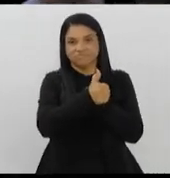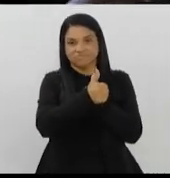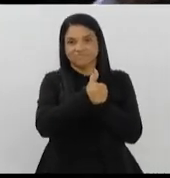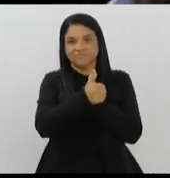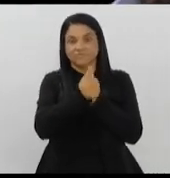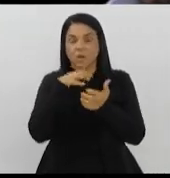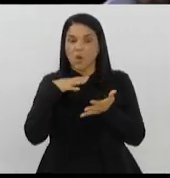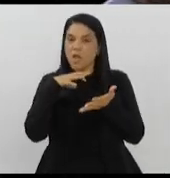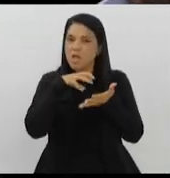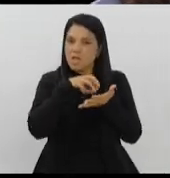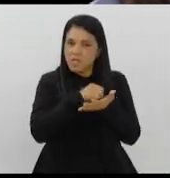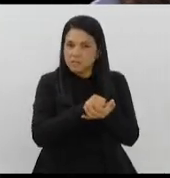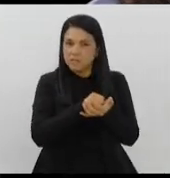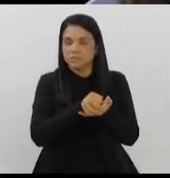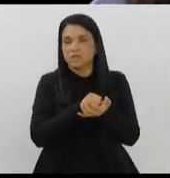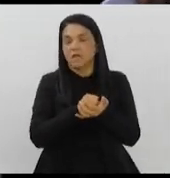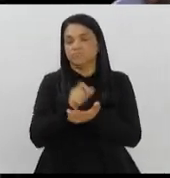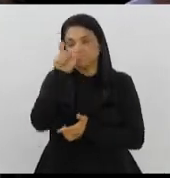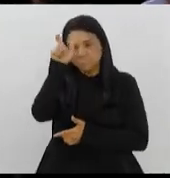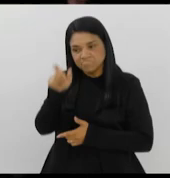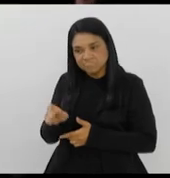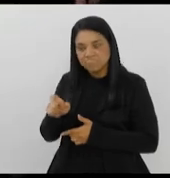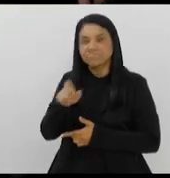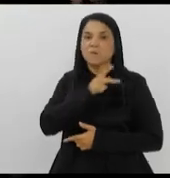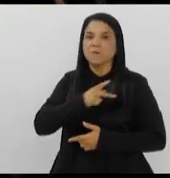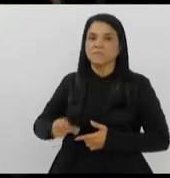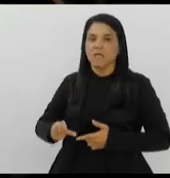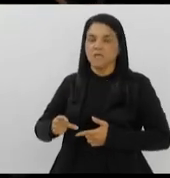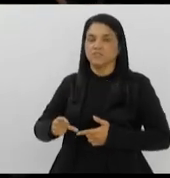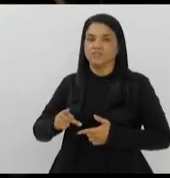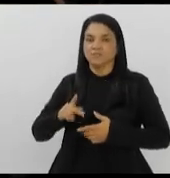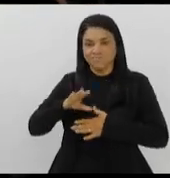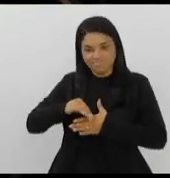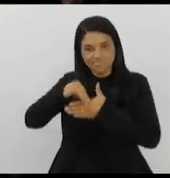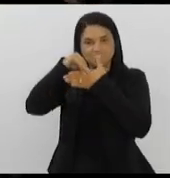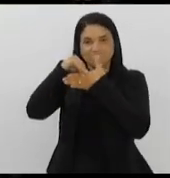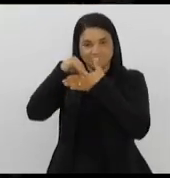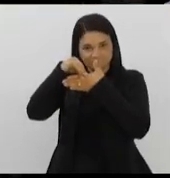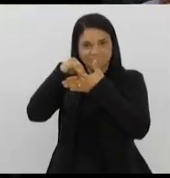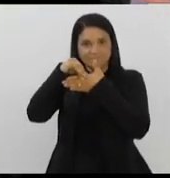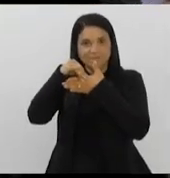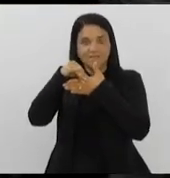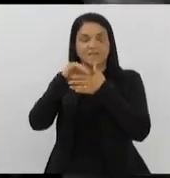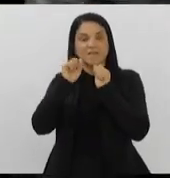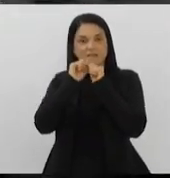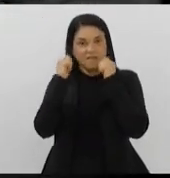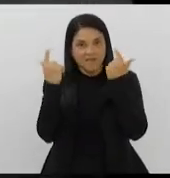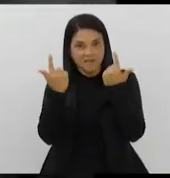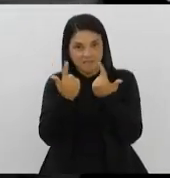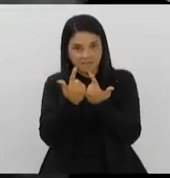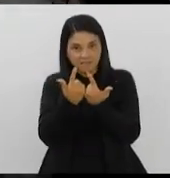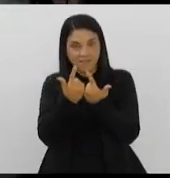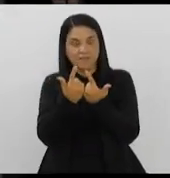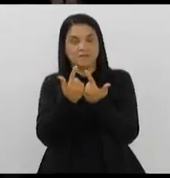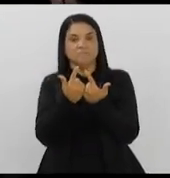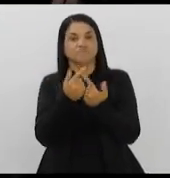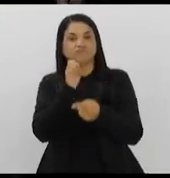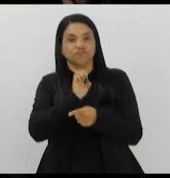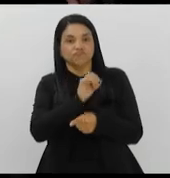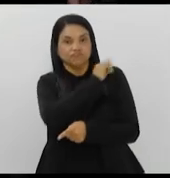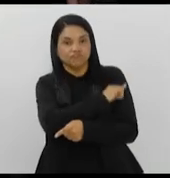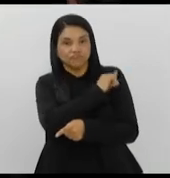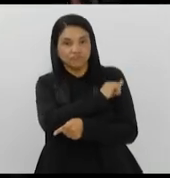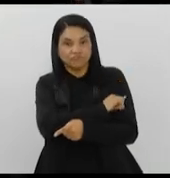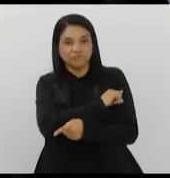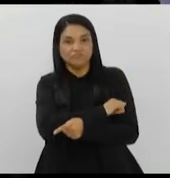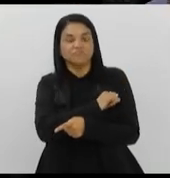presidente, que através da sua liderança, da sua presidência, a Assembleia Legislativa do Estado do Rio faz história e vai ser a